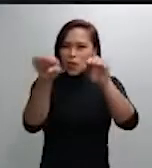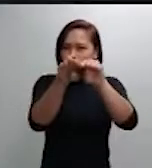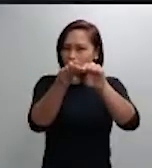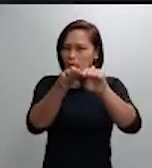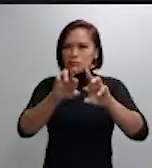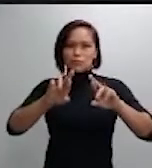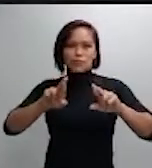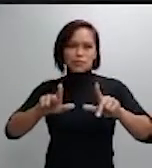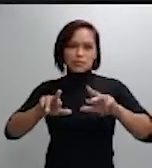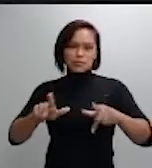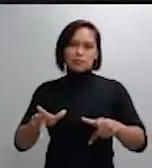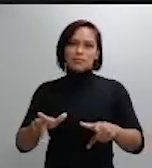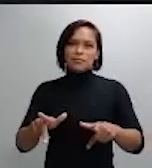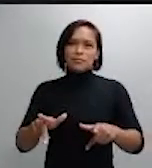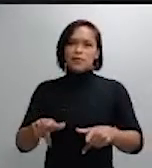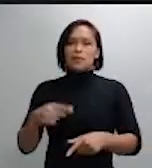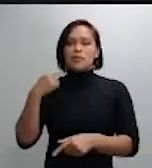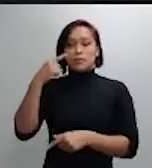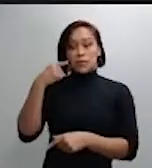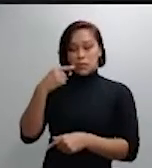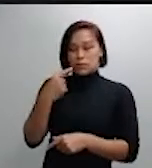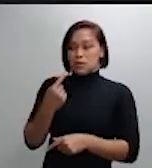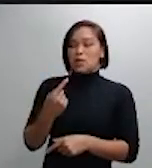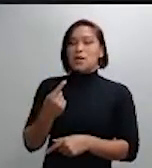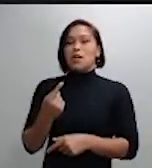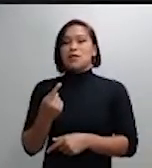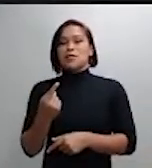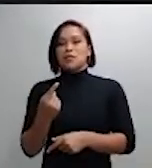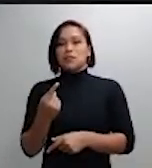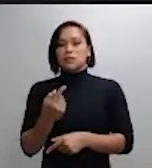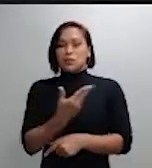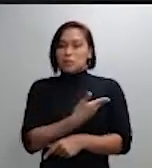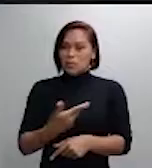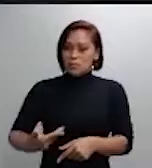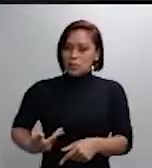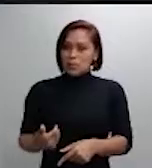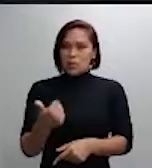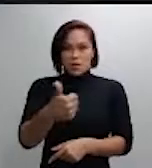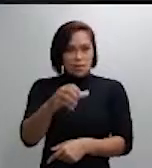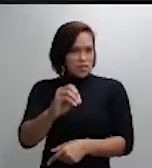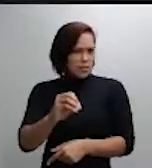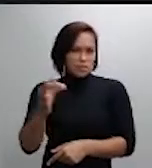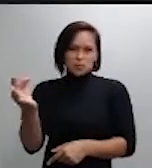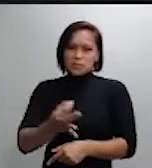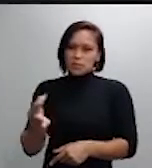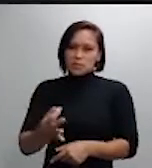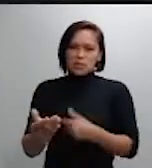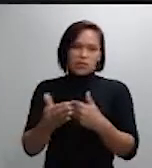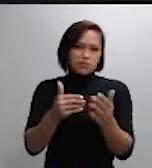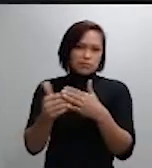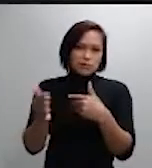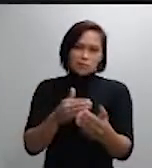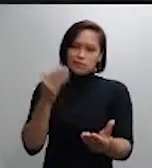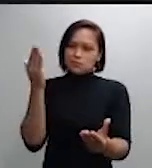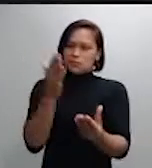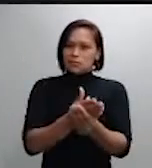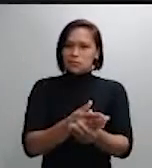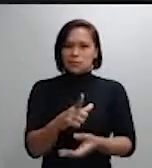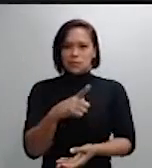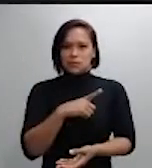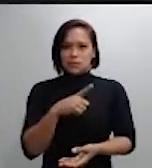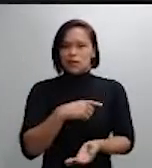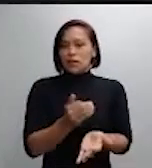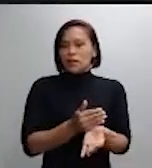seja, o advogado público recebe 10% independentemente do andamento do processo. Basta que a